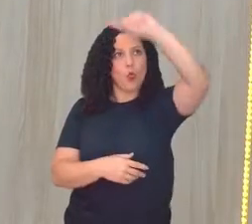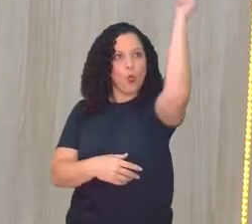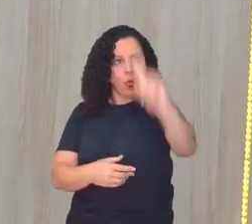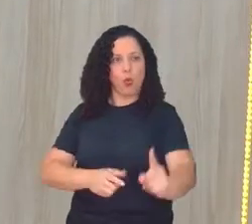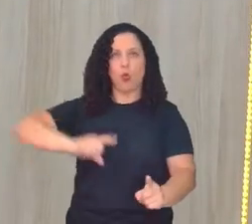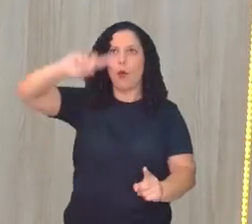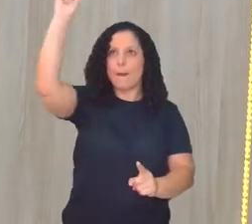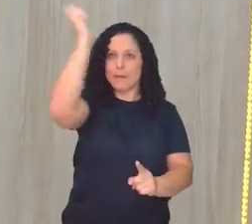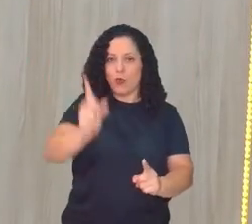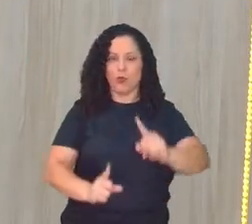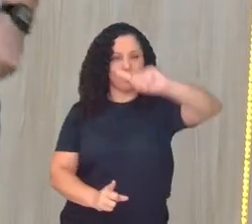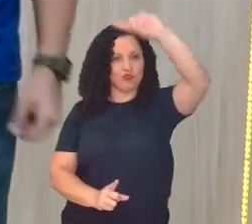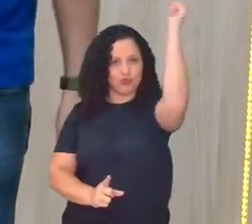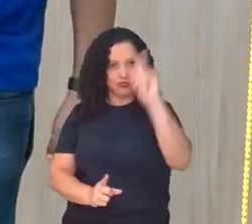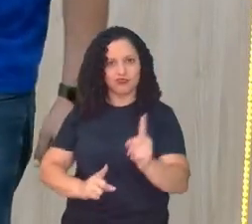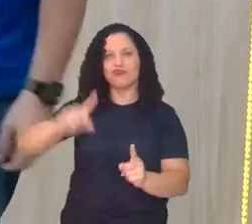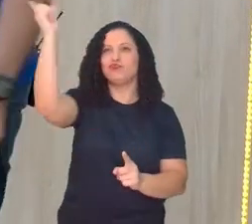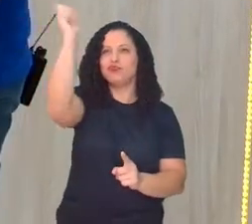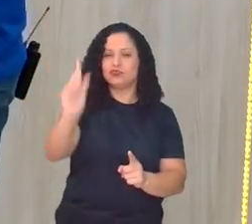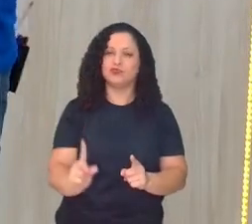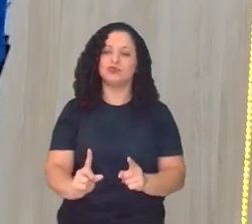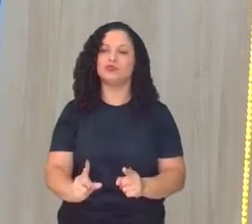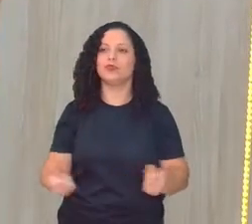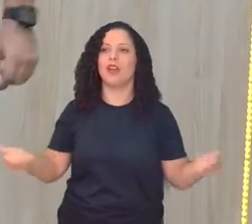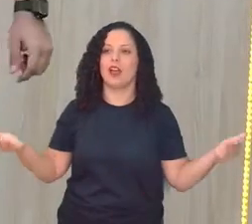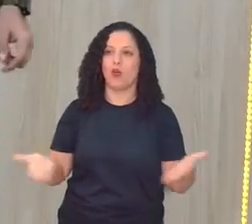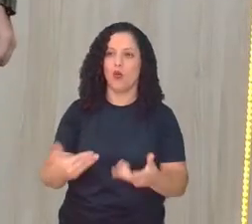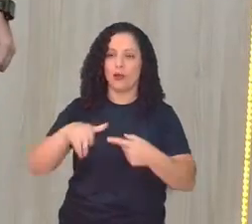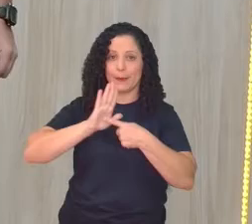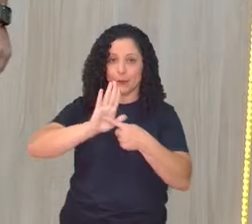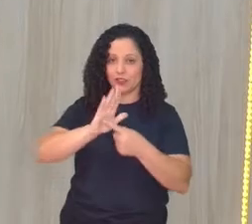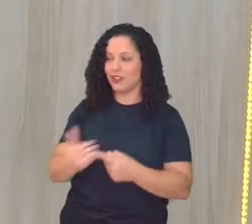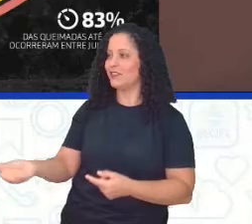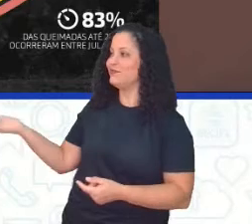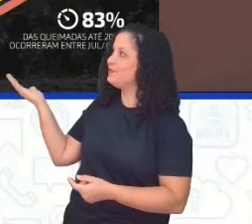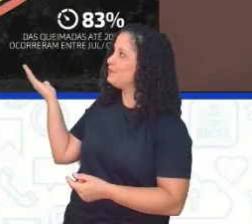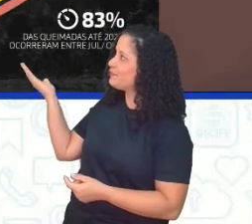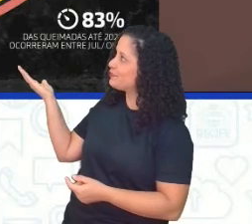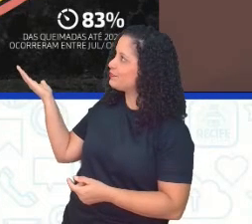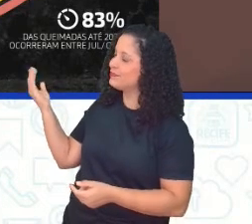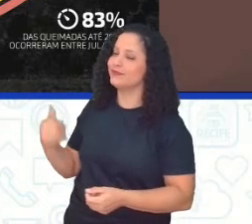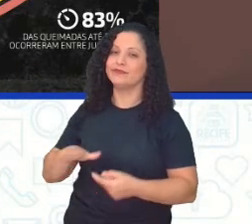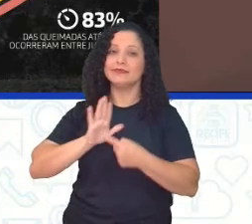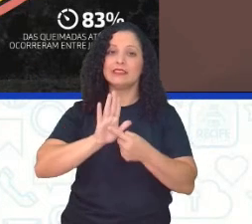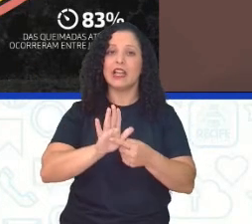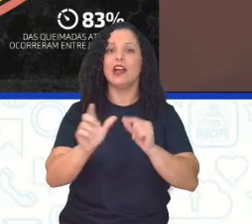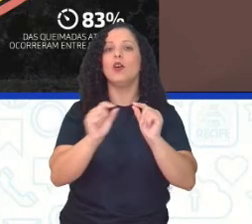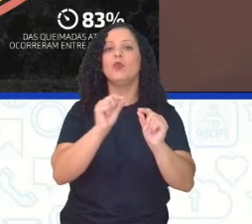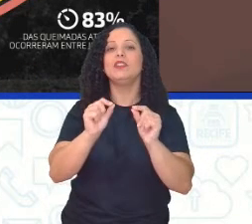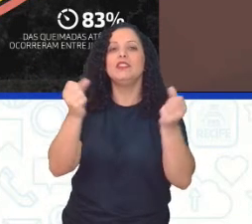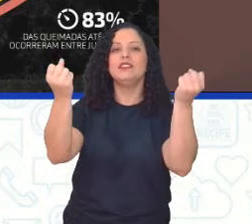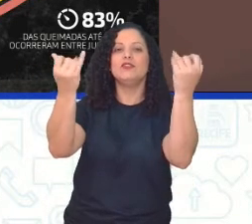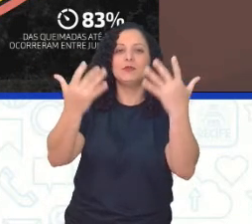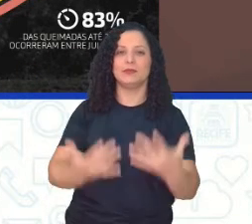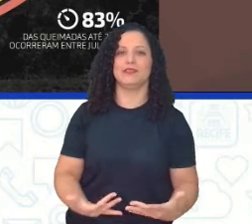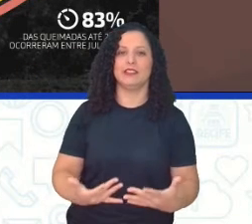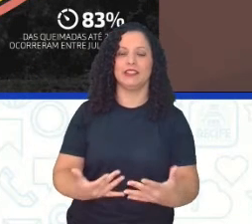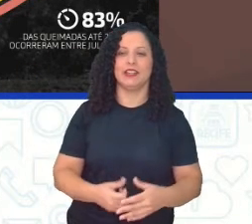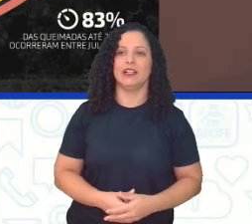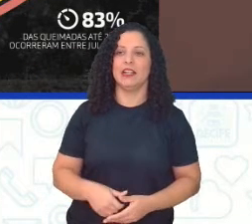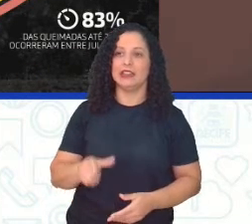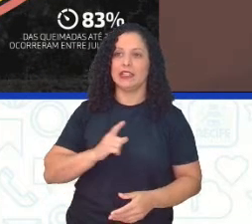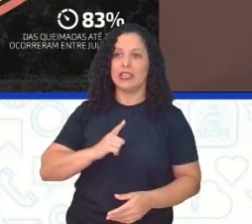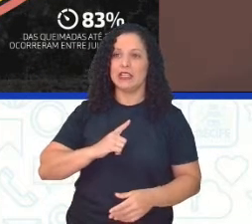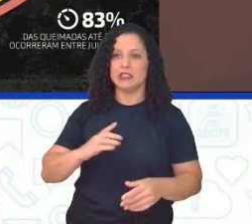isso? Porque vai chegar esse infográfico aqui, muito interativo na tela de vocês, e a gente vai começar falando deste